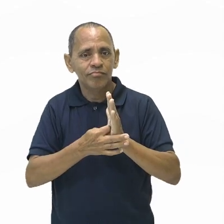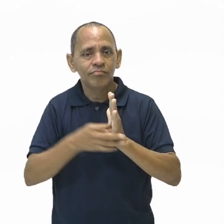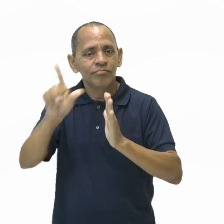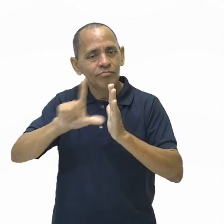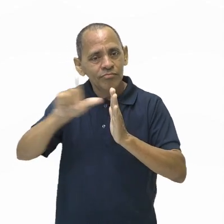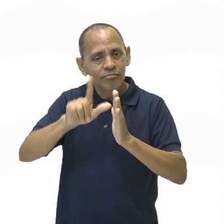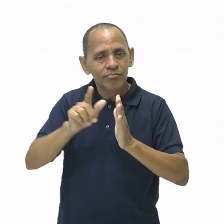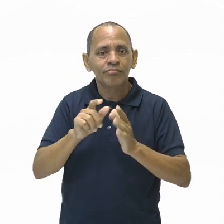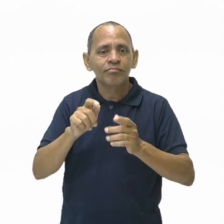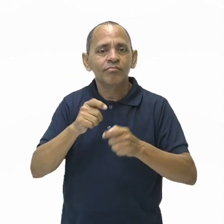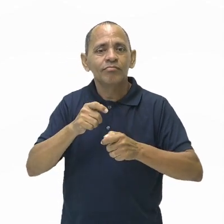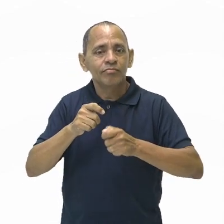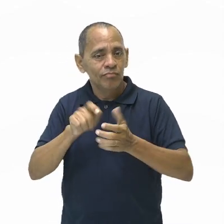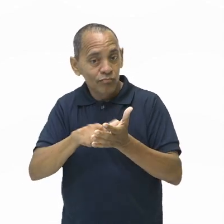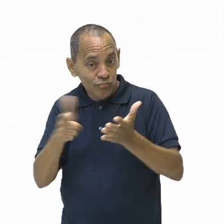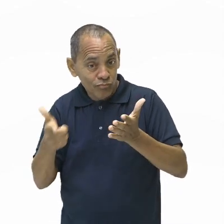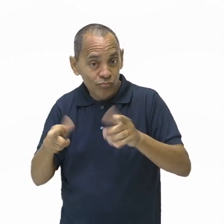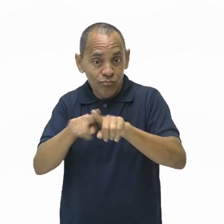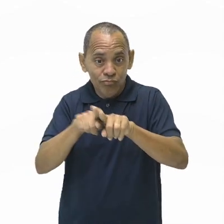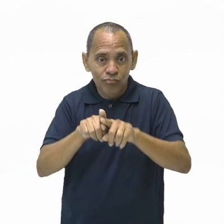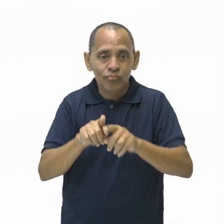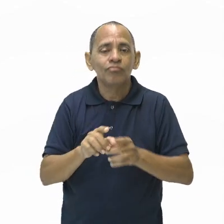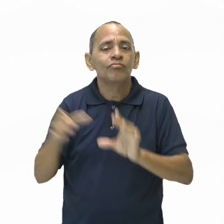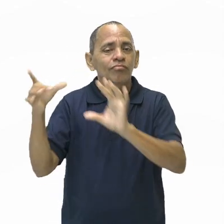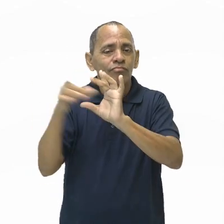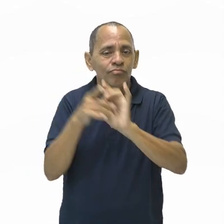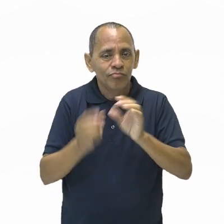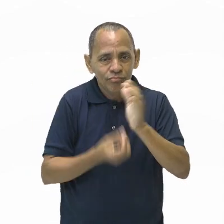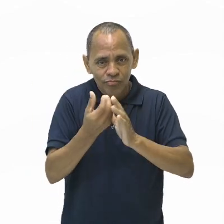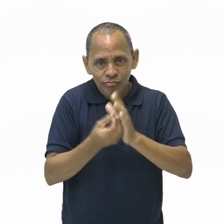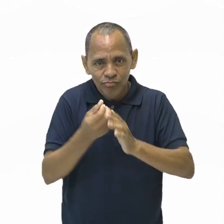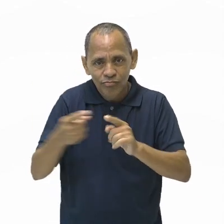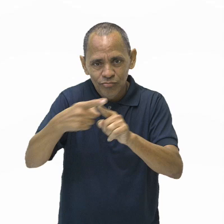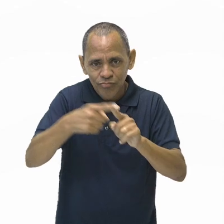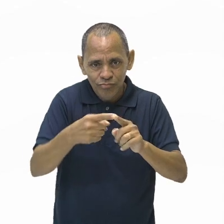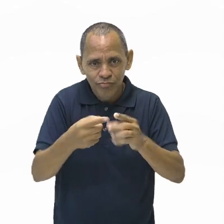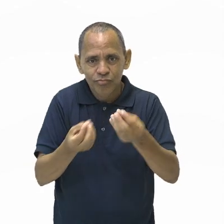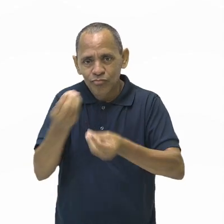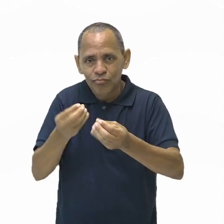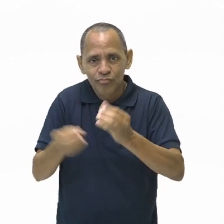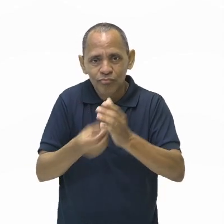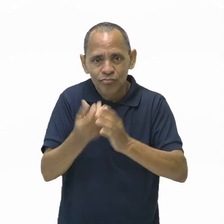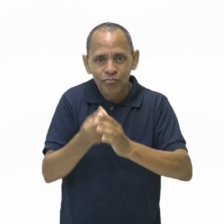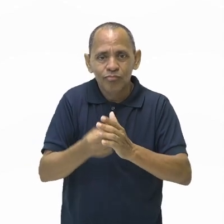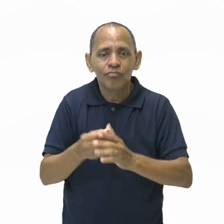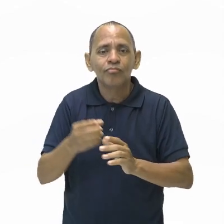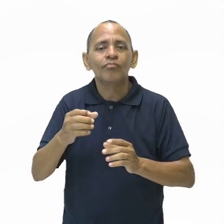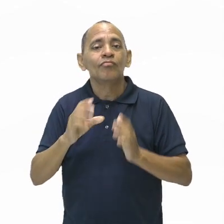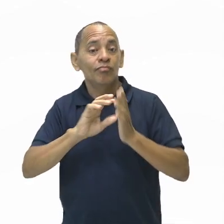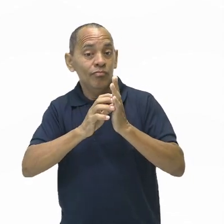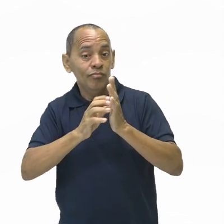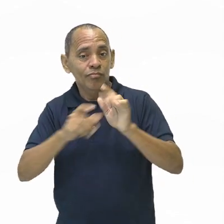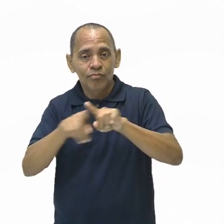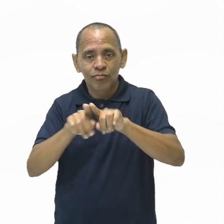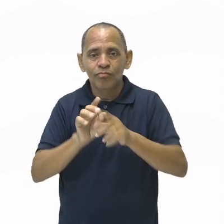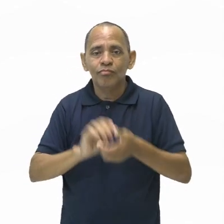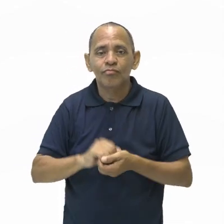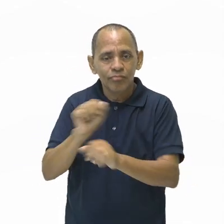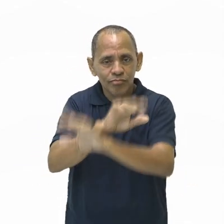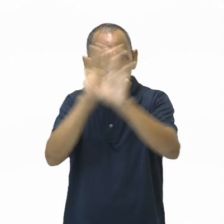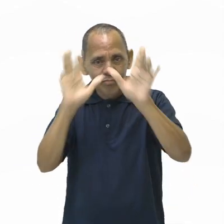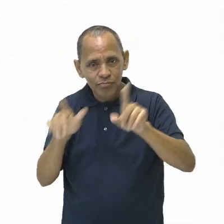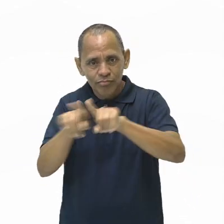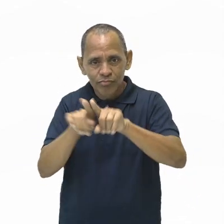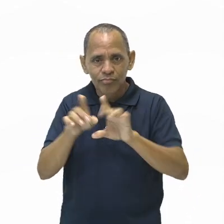orais, considerando o contexto em que foram produzidos, a forma de composição e o estilo, a clareza, a coesão, a variedade